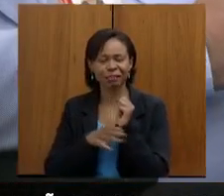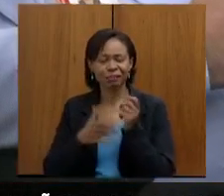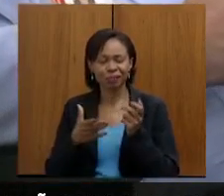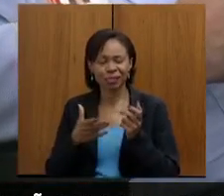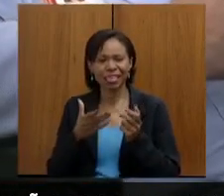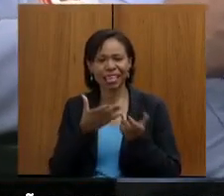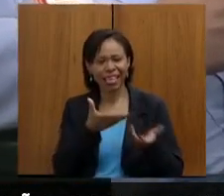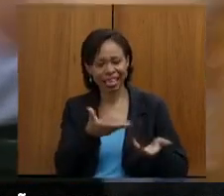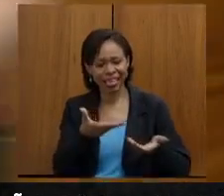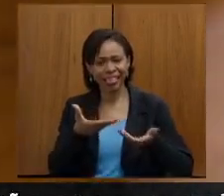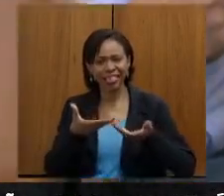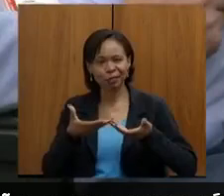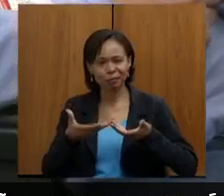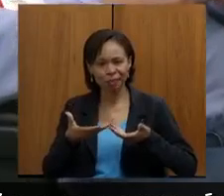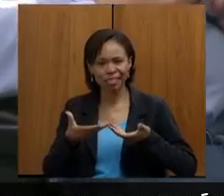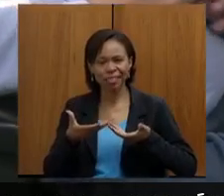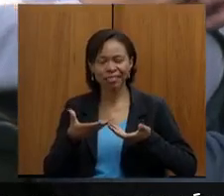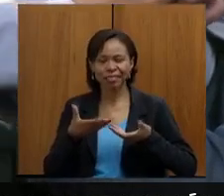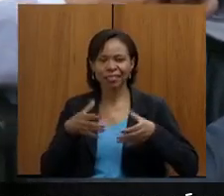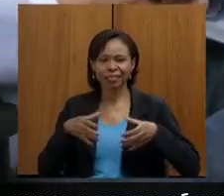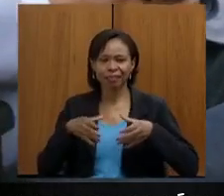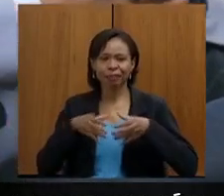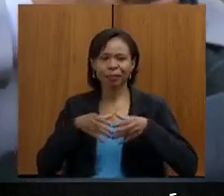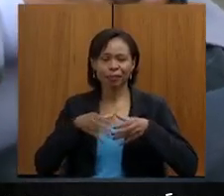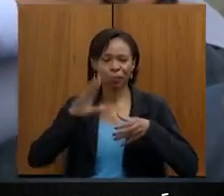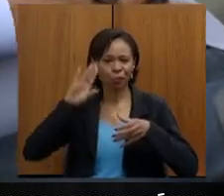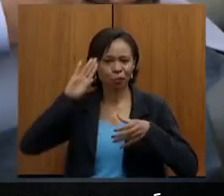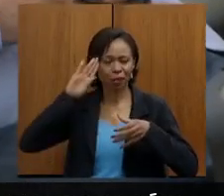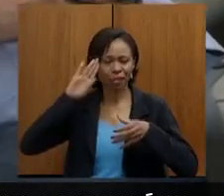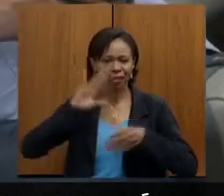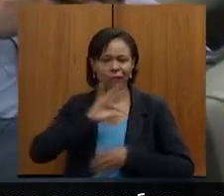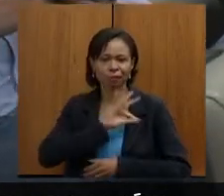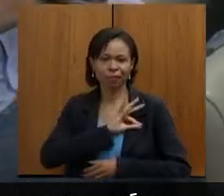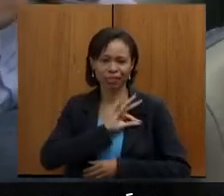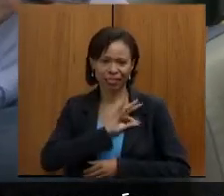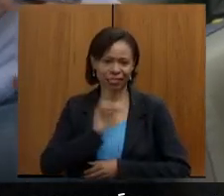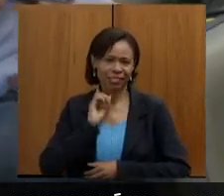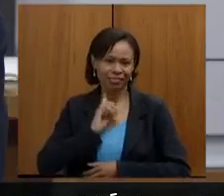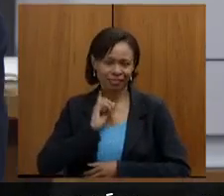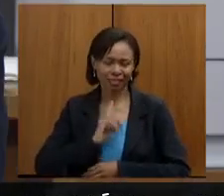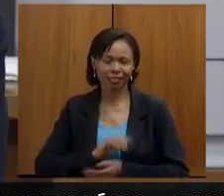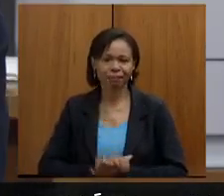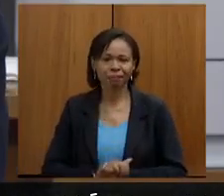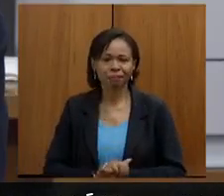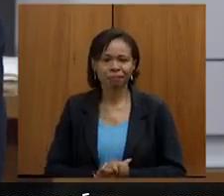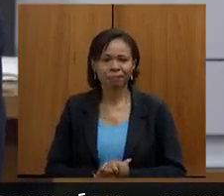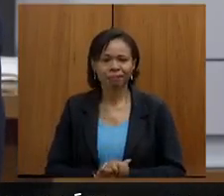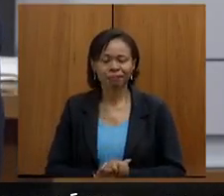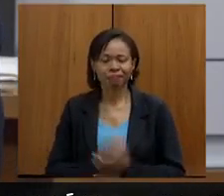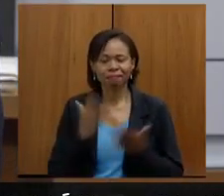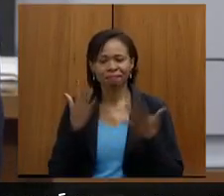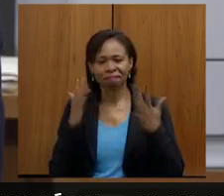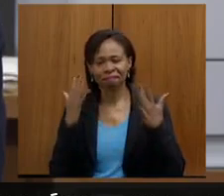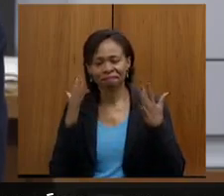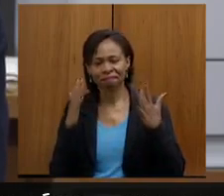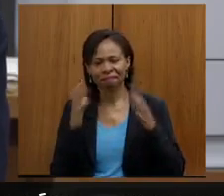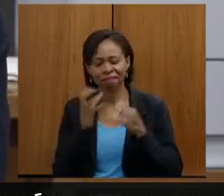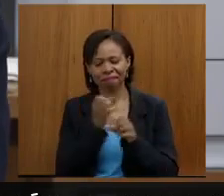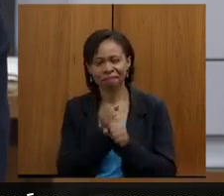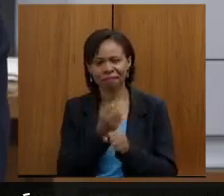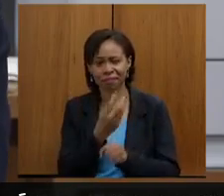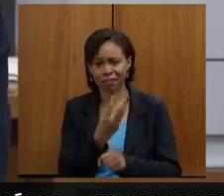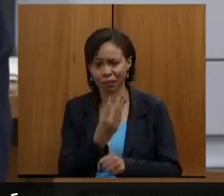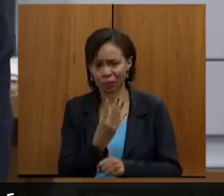comando do da nossa Polícia Militar do Estado de Minas Gerais eu queria que homenagear não é esses 34